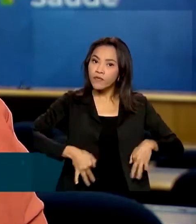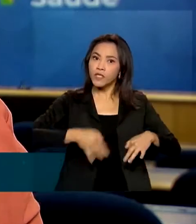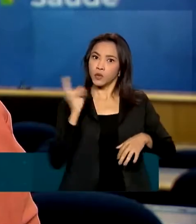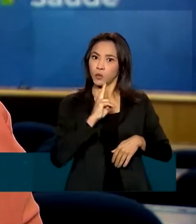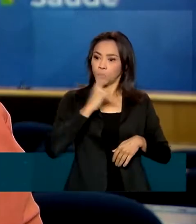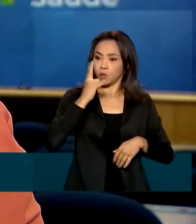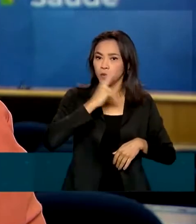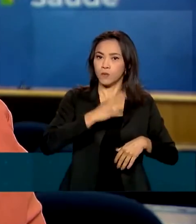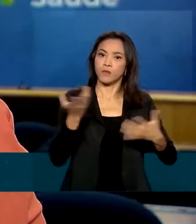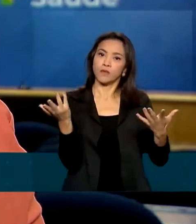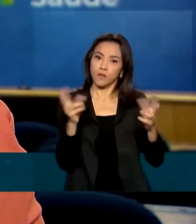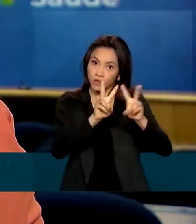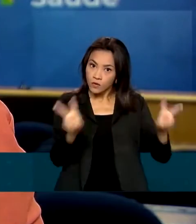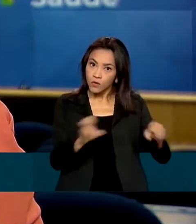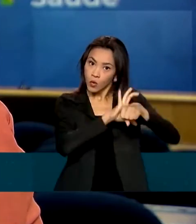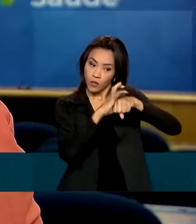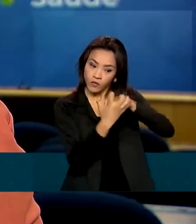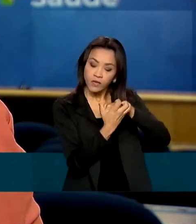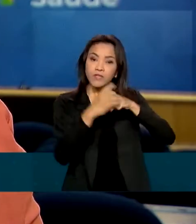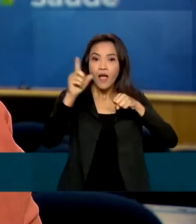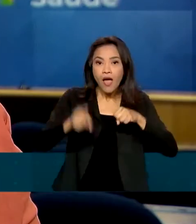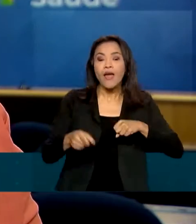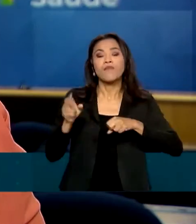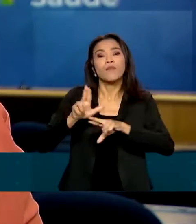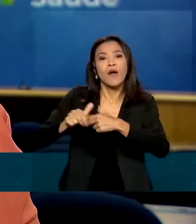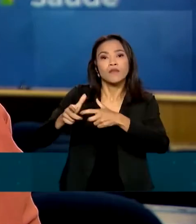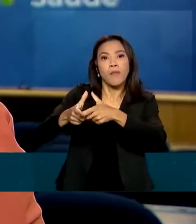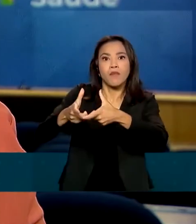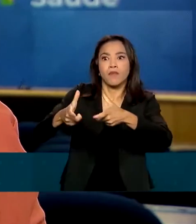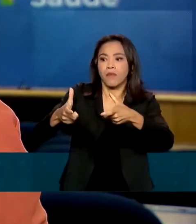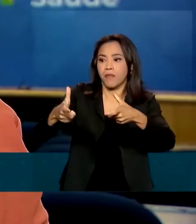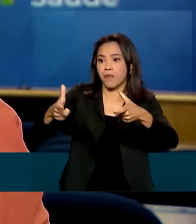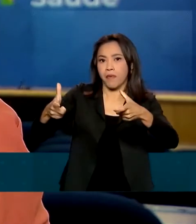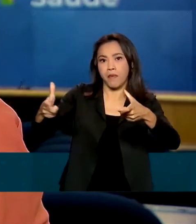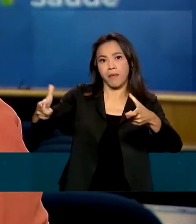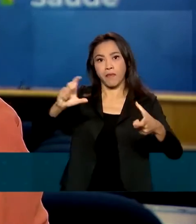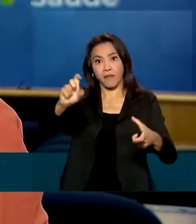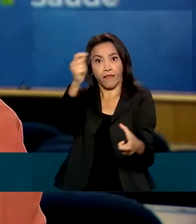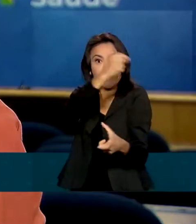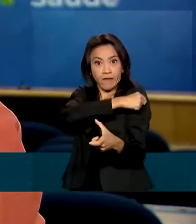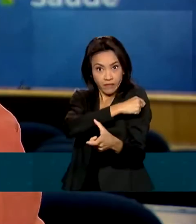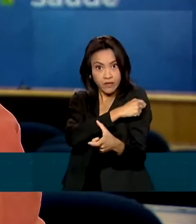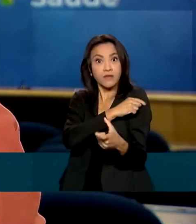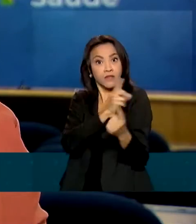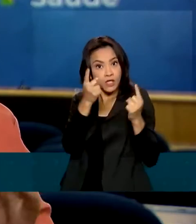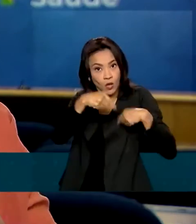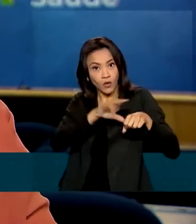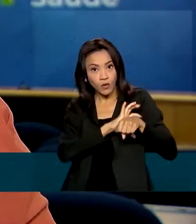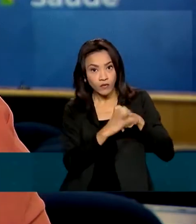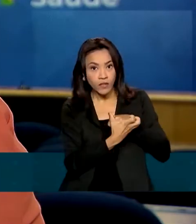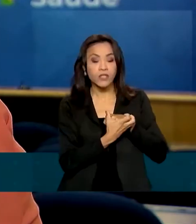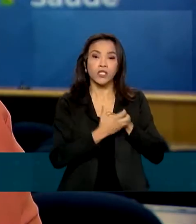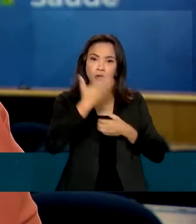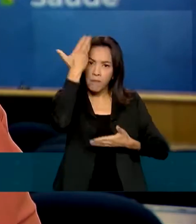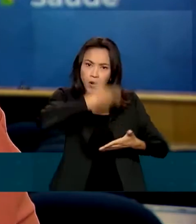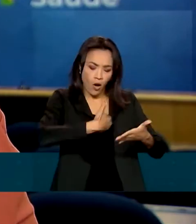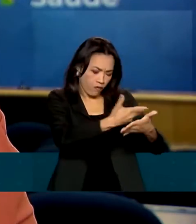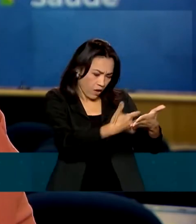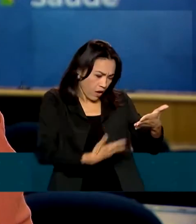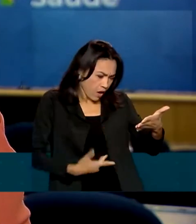em saúde pública foi o avanço da vacinação contra of the 19 os dados mostram em